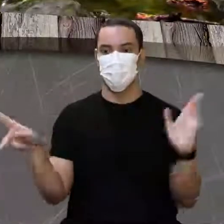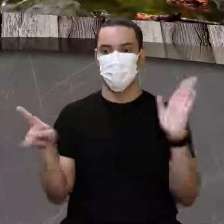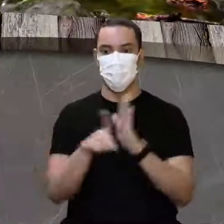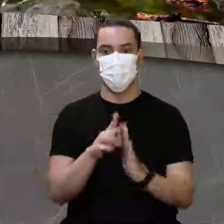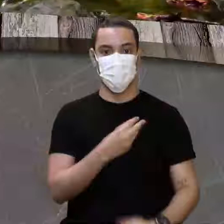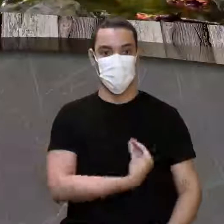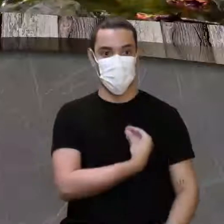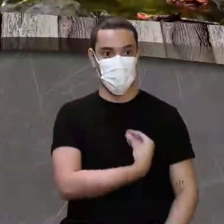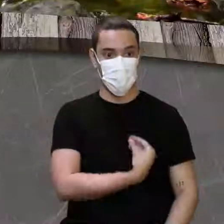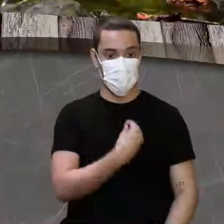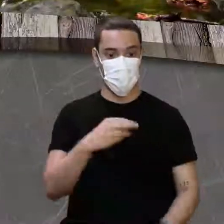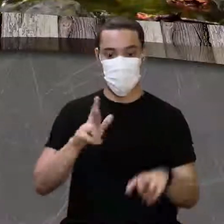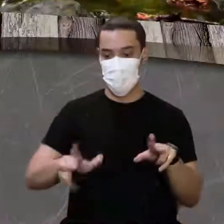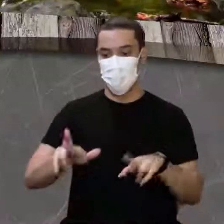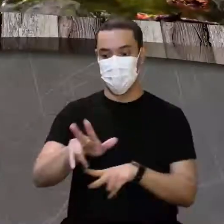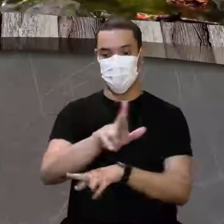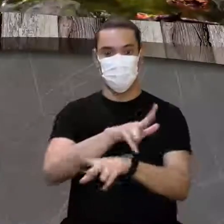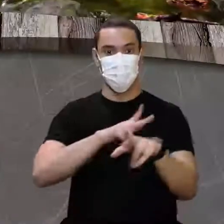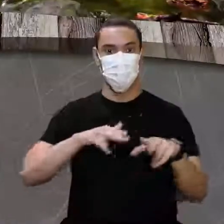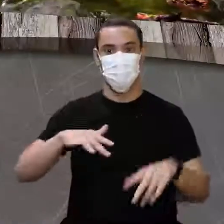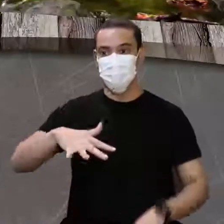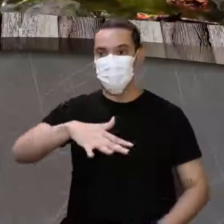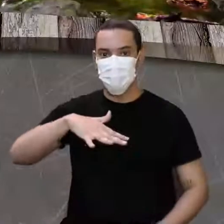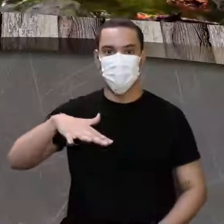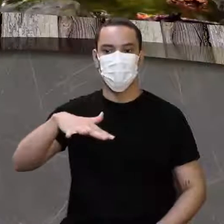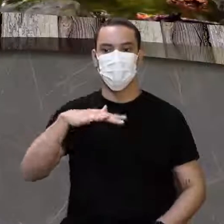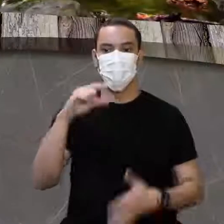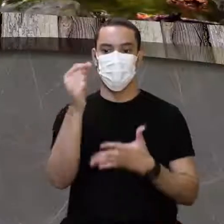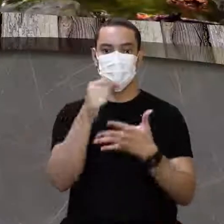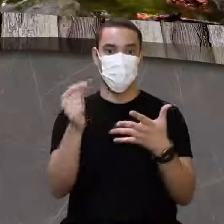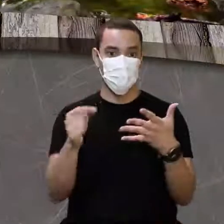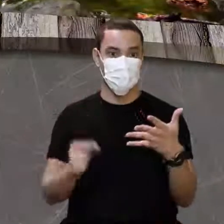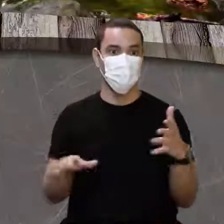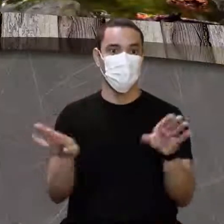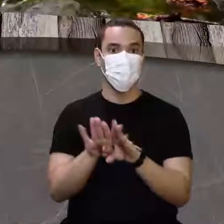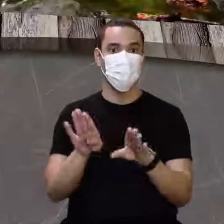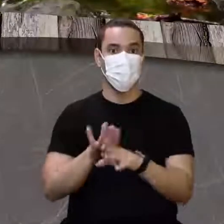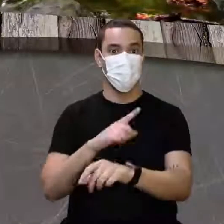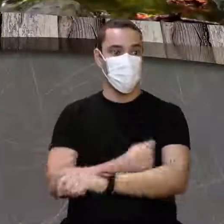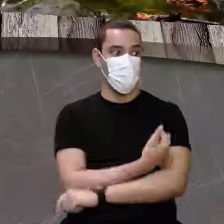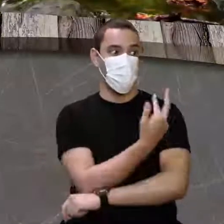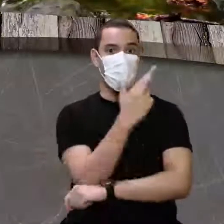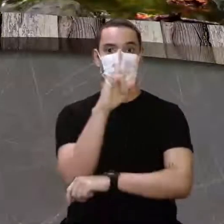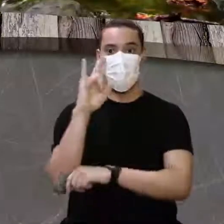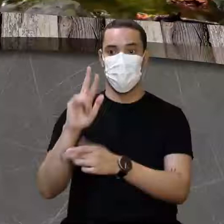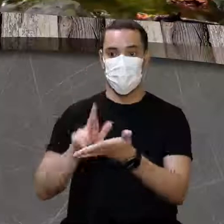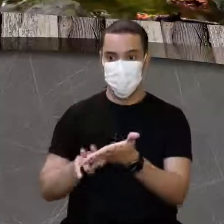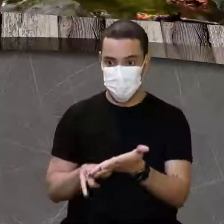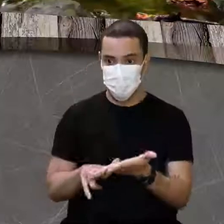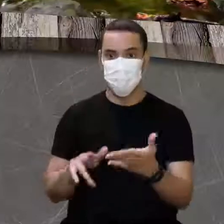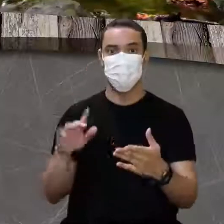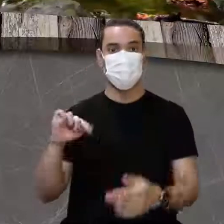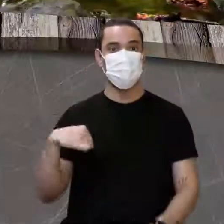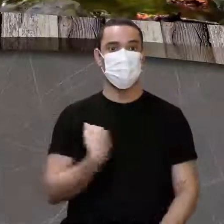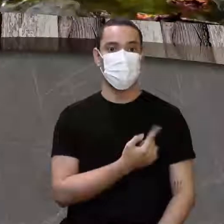estarem nos seus diferentes hábitats, compondo diferentes ecossistemas, eles